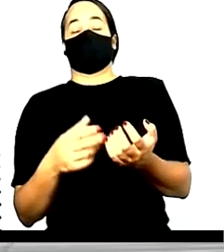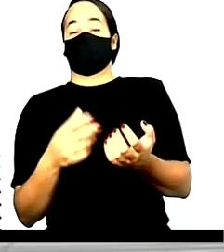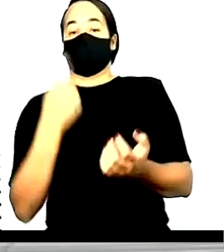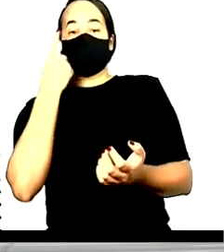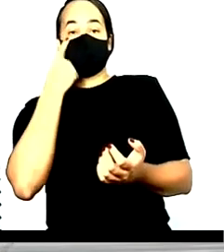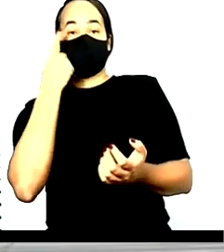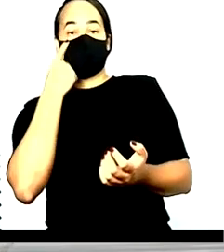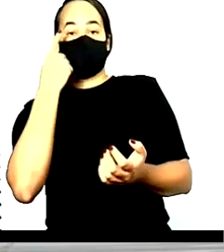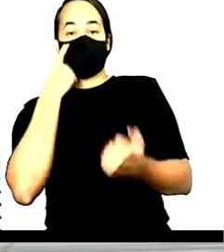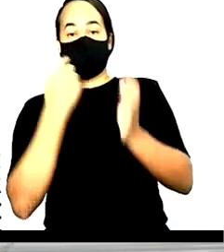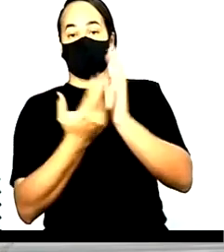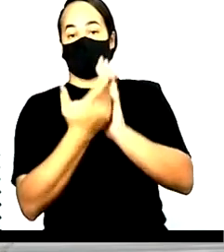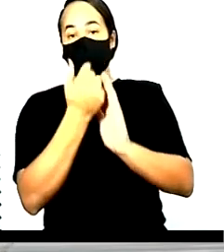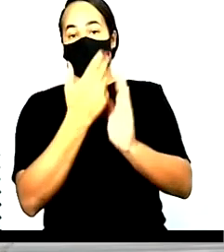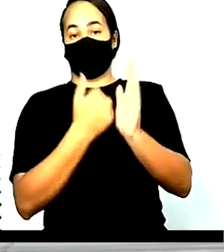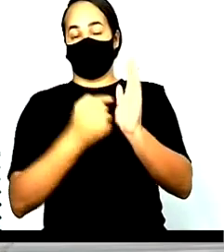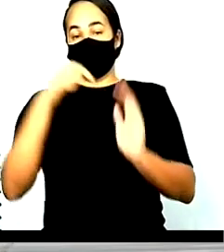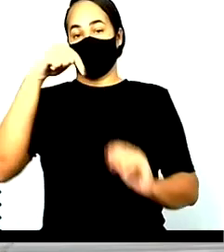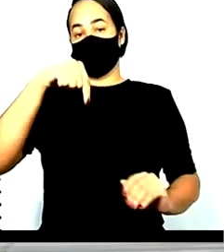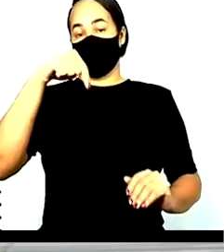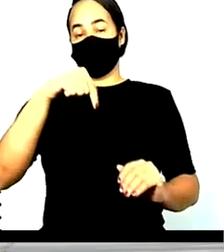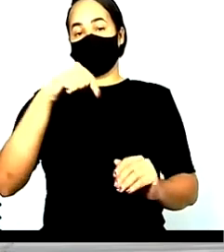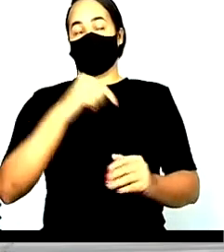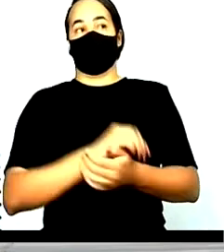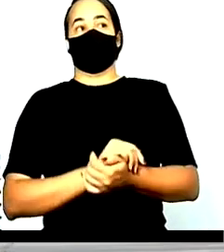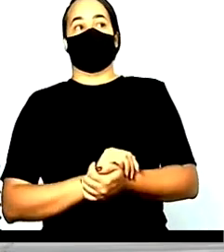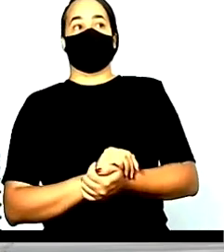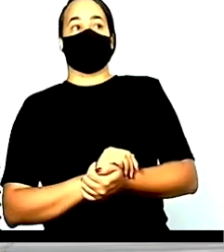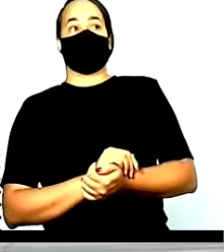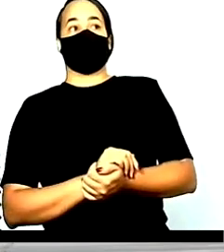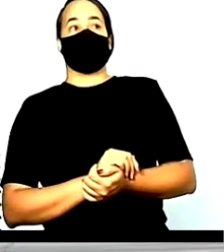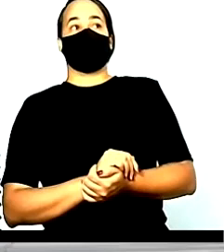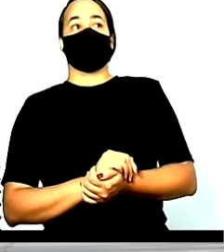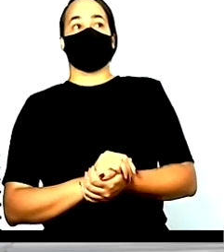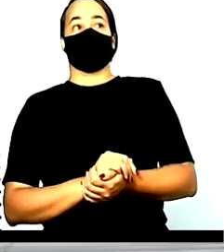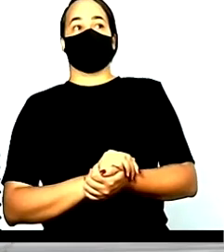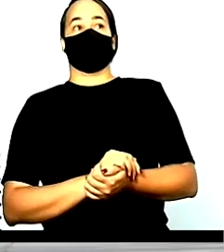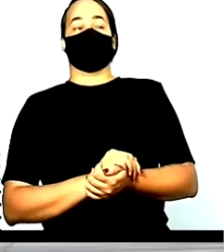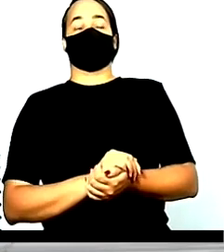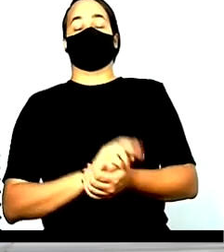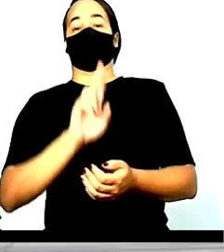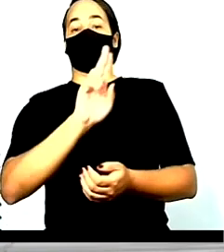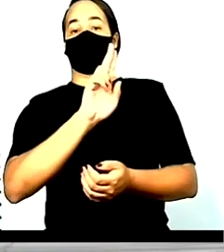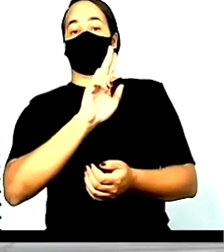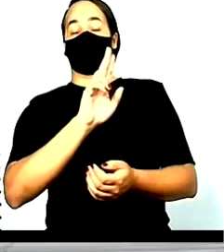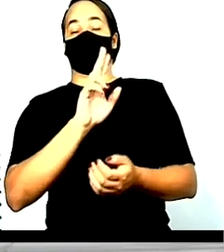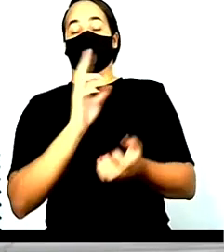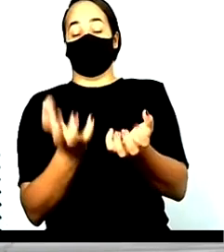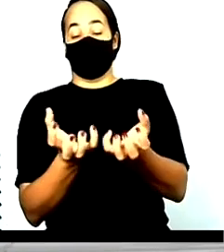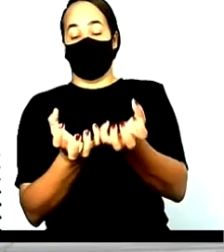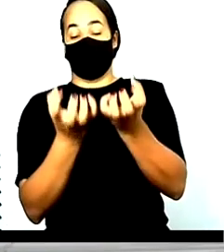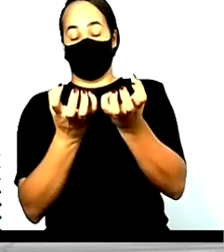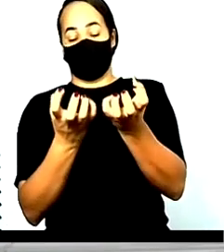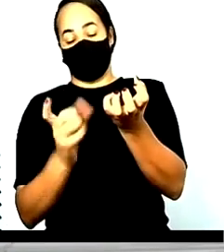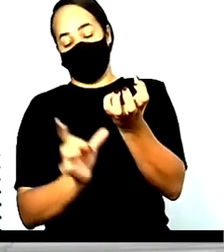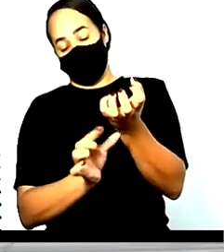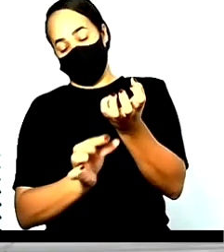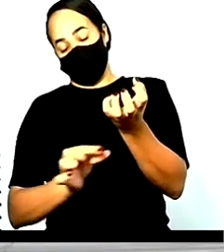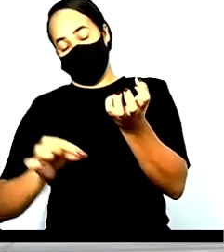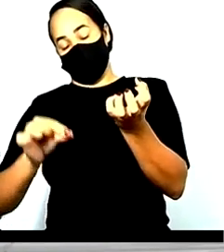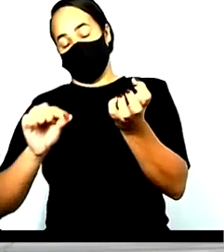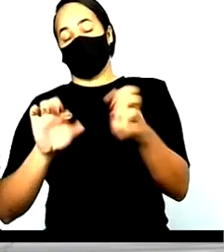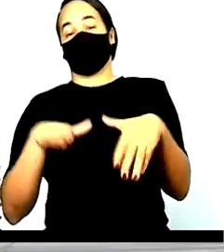parte de cima dessa imagem ao lado. Essa parte circular de cima é a chamada de ampola. Mas qual vai ser a função desse